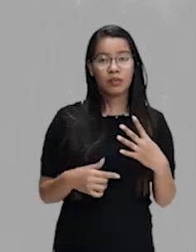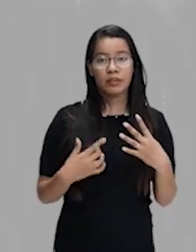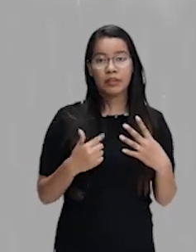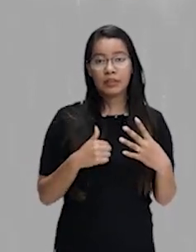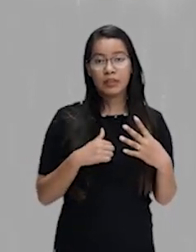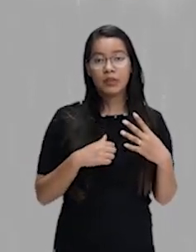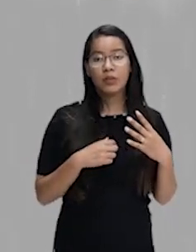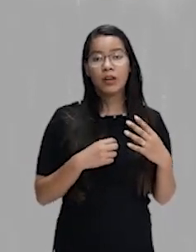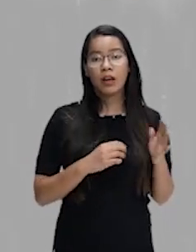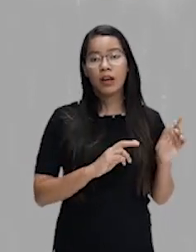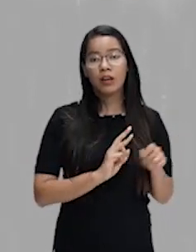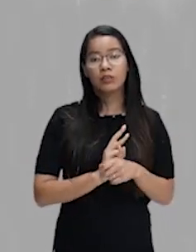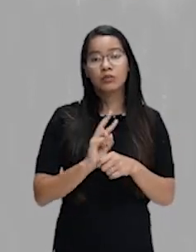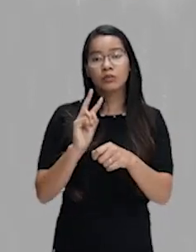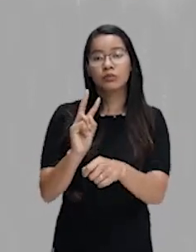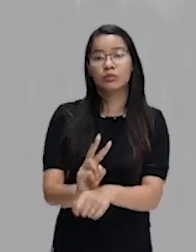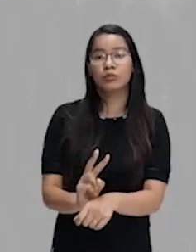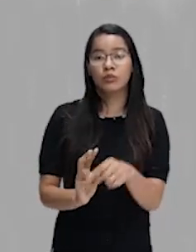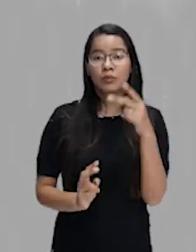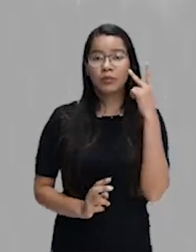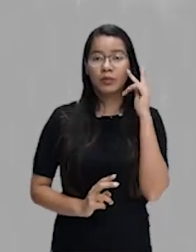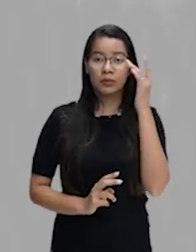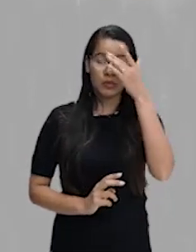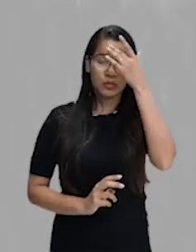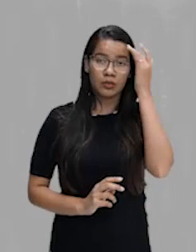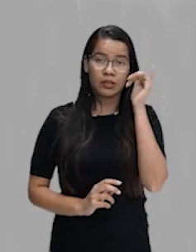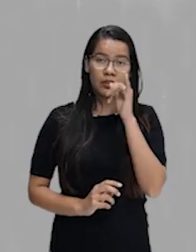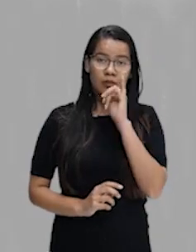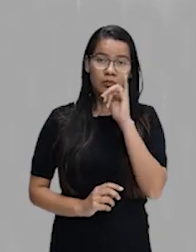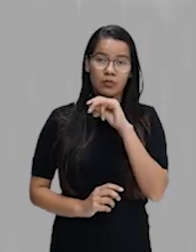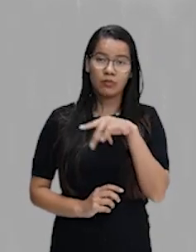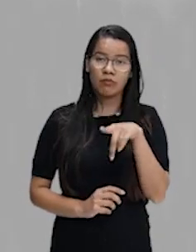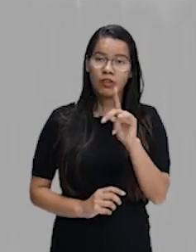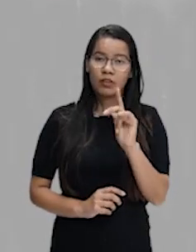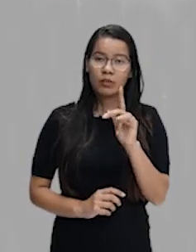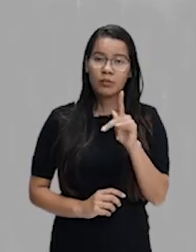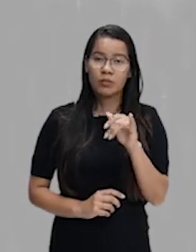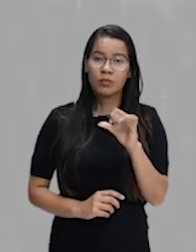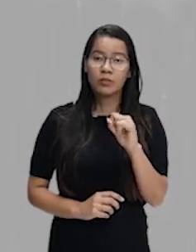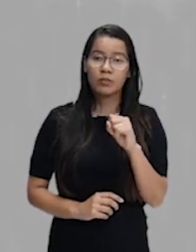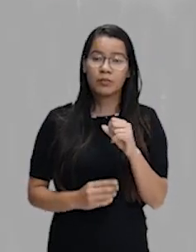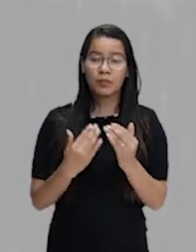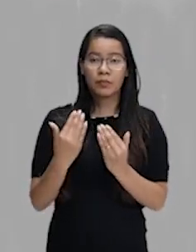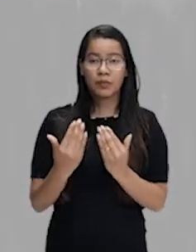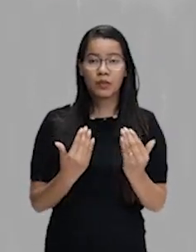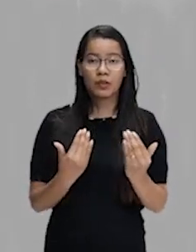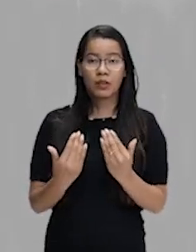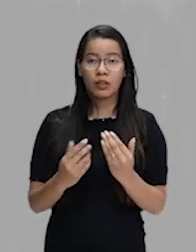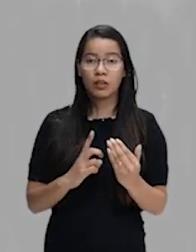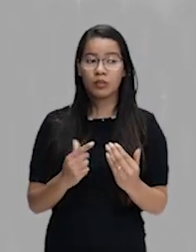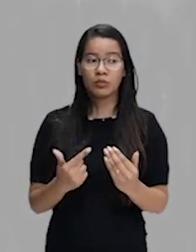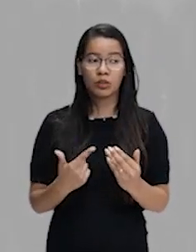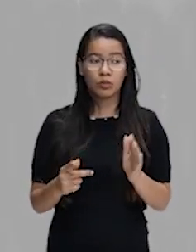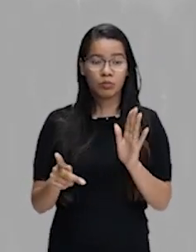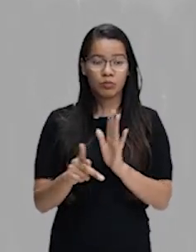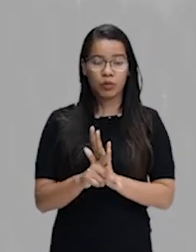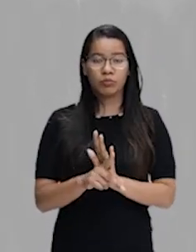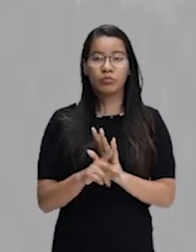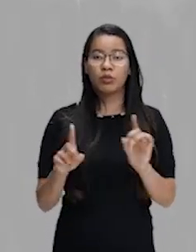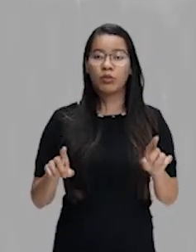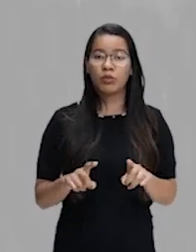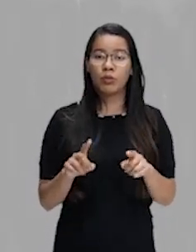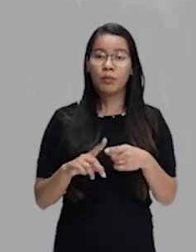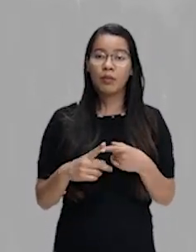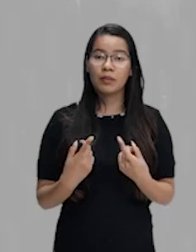salas para pessoas que de repente, um psicólogo, por exemplo, que ele não tem o seu consultório, mas